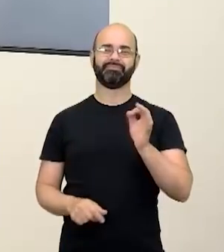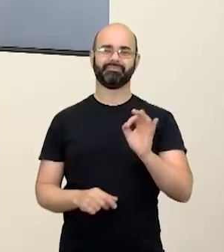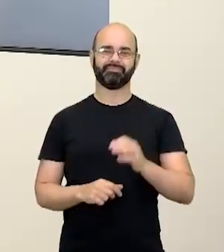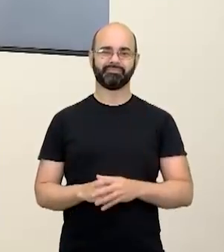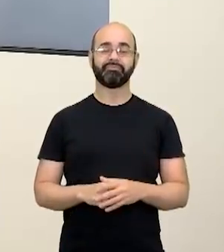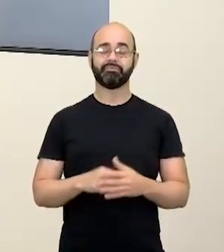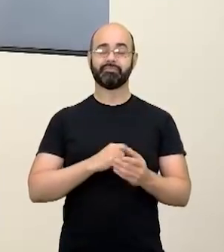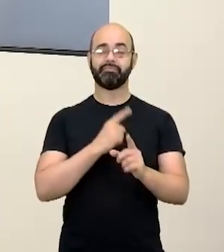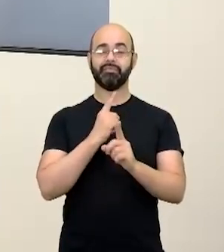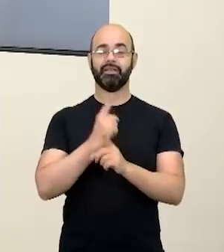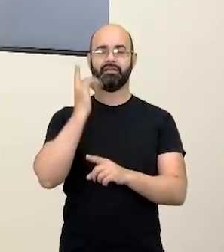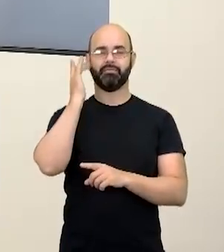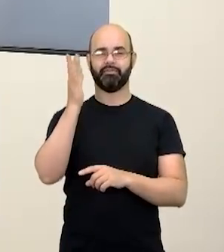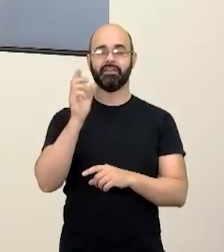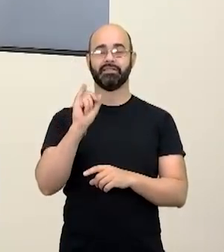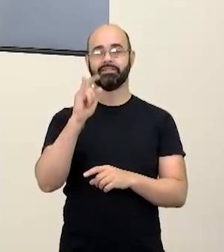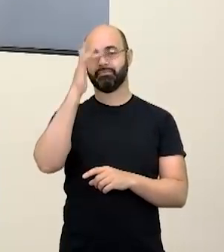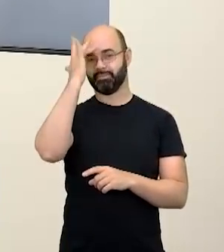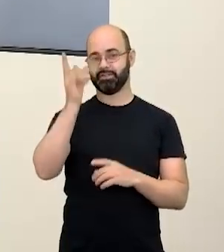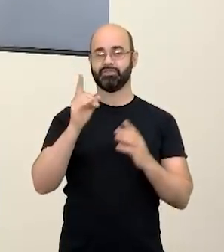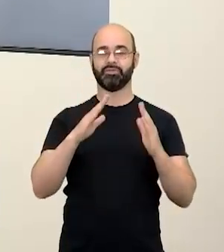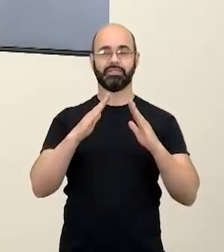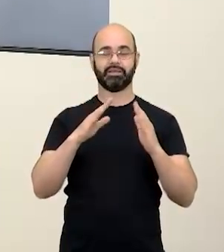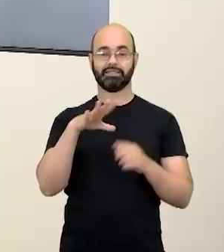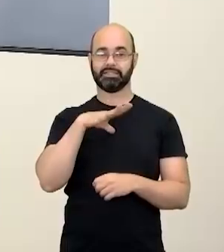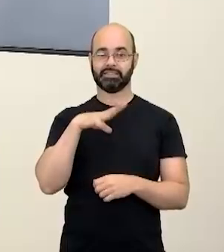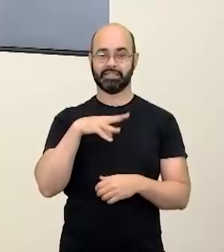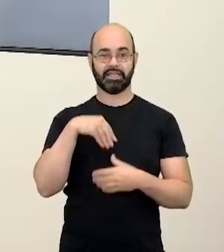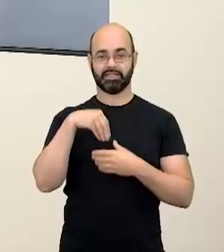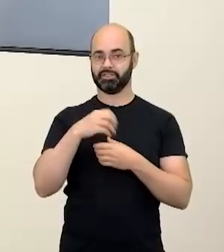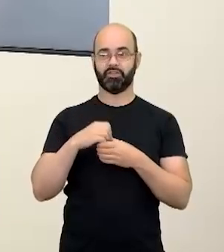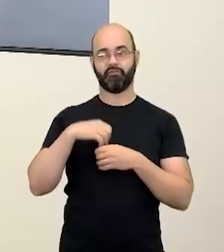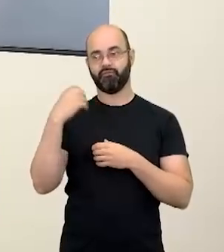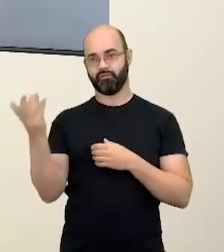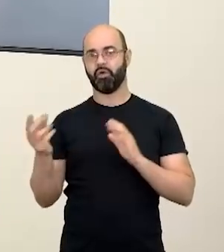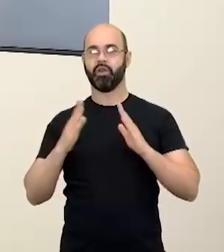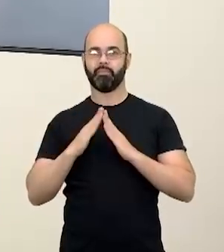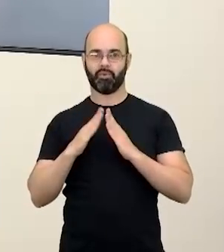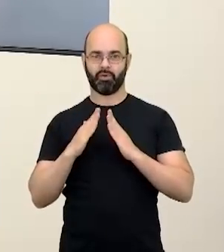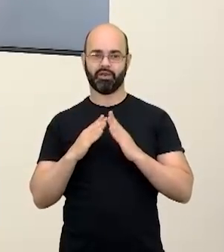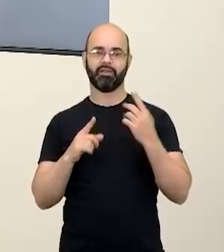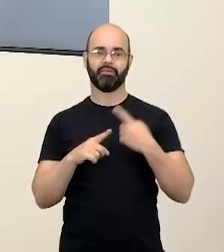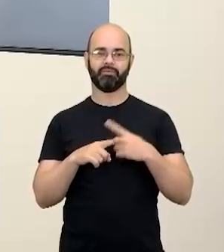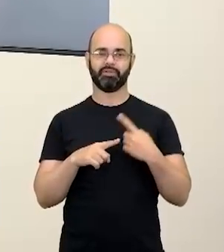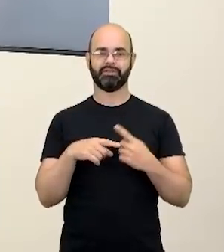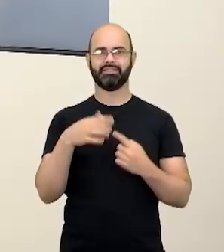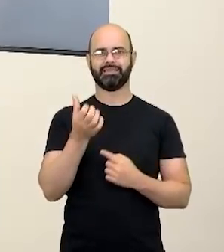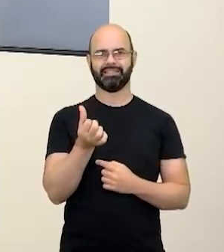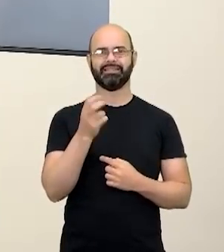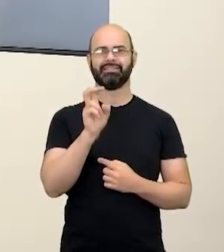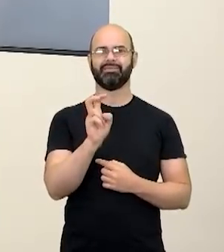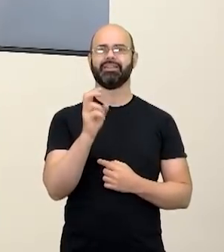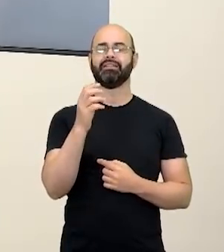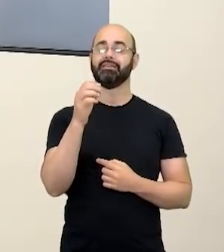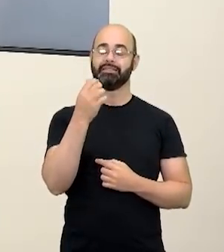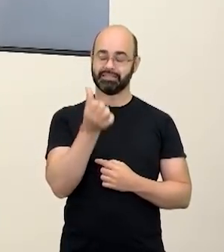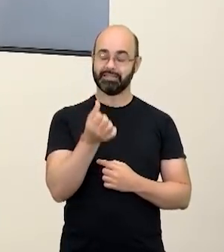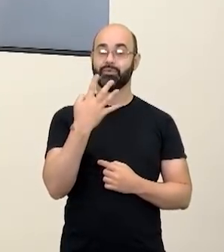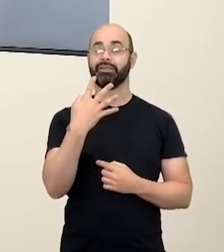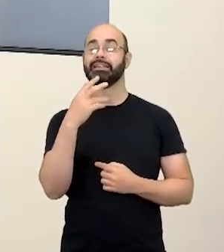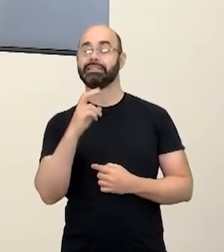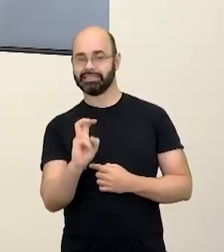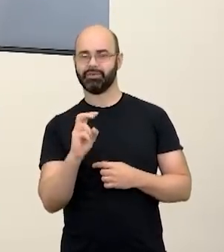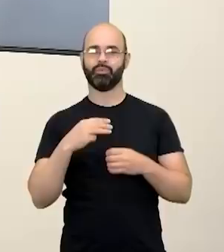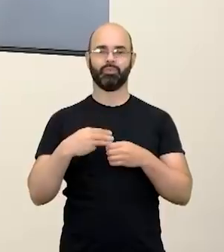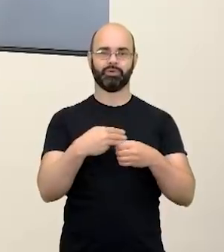de localizar para quem não mora na cidade ou nas suas imediações. São 645 municípios, né? Isso, é muito, Então, né? quando